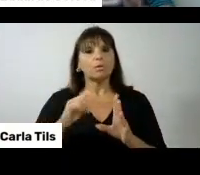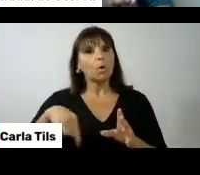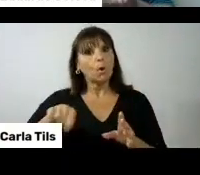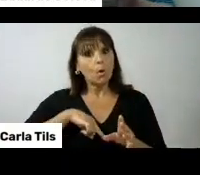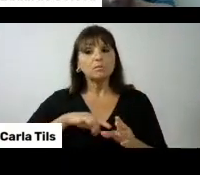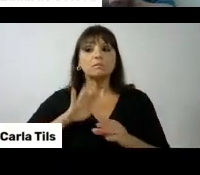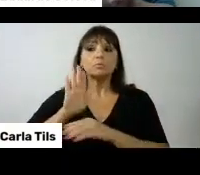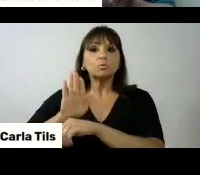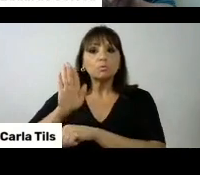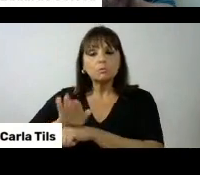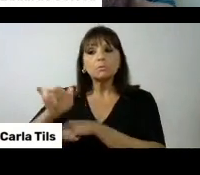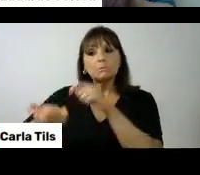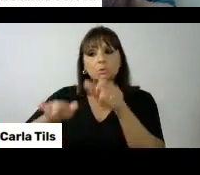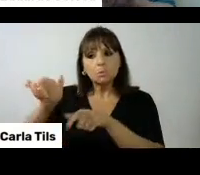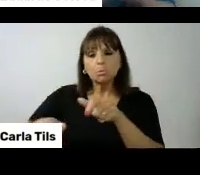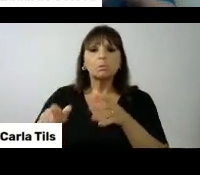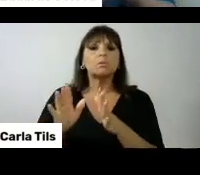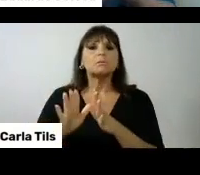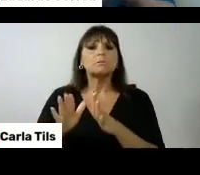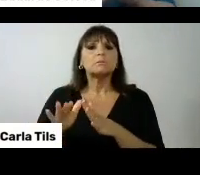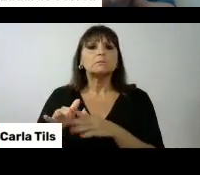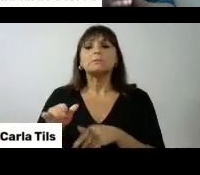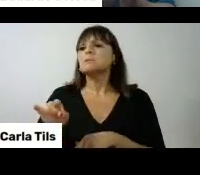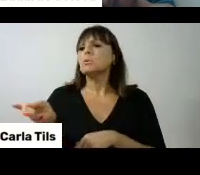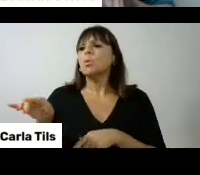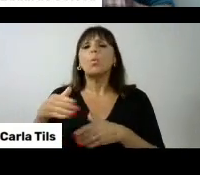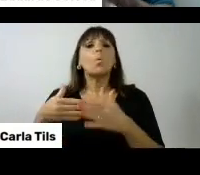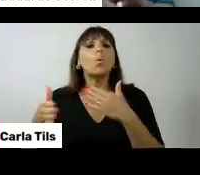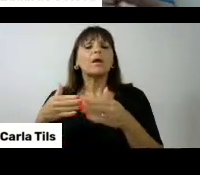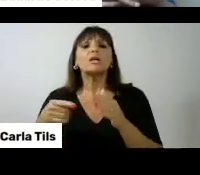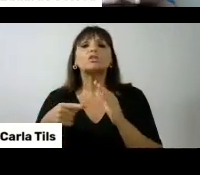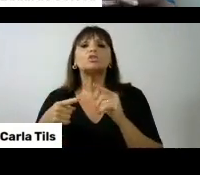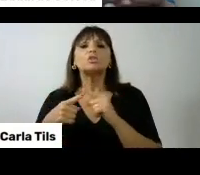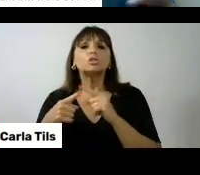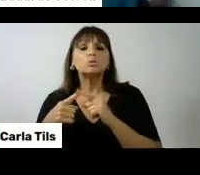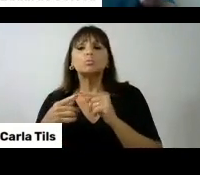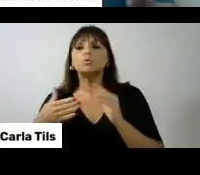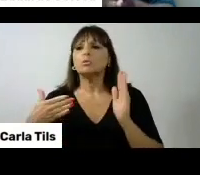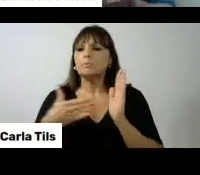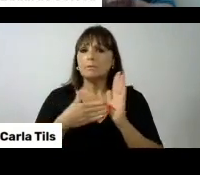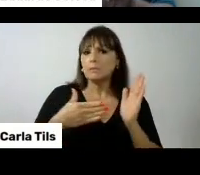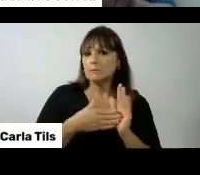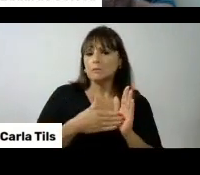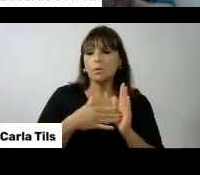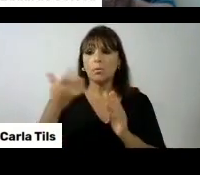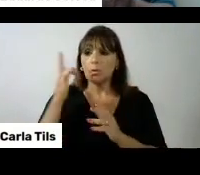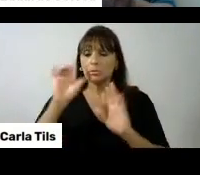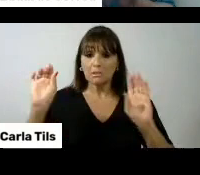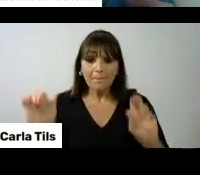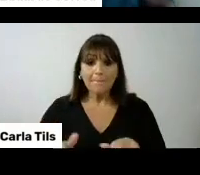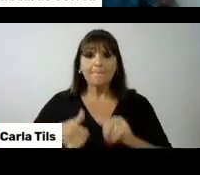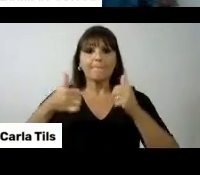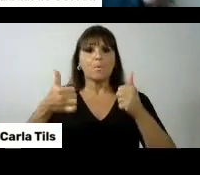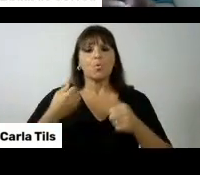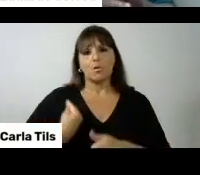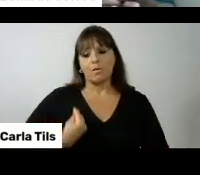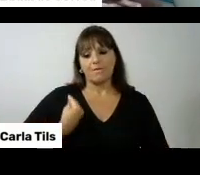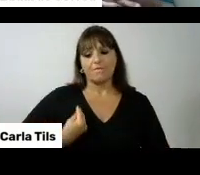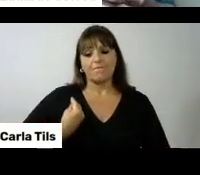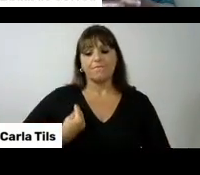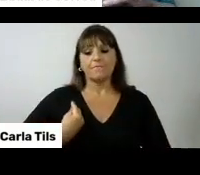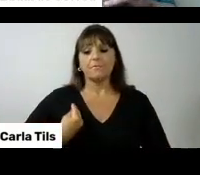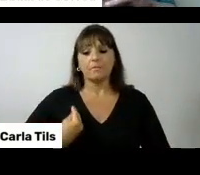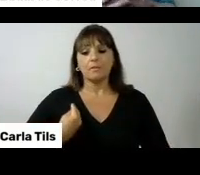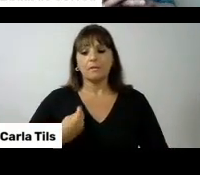das suas limitações, a terem uma melhoria de vida. E assim nós podemos ter também um e-commerce voltado